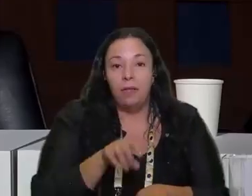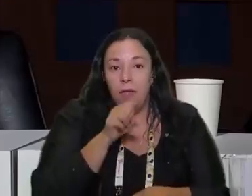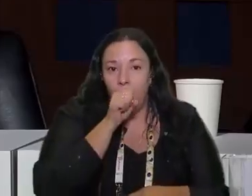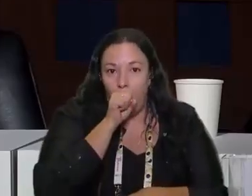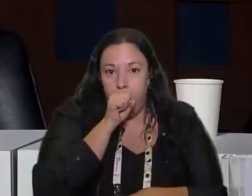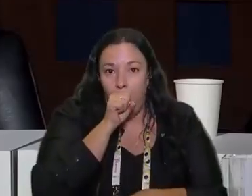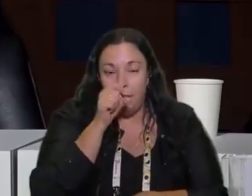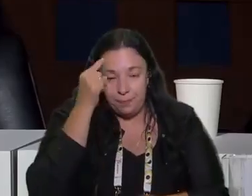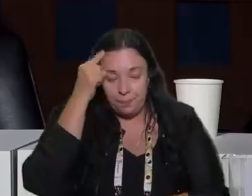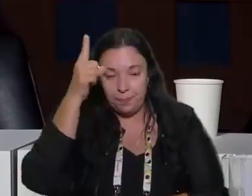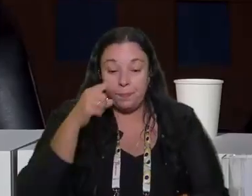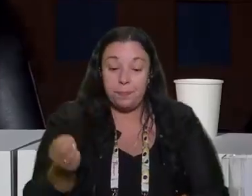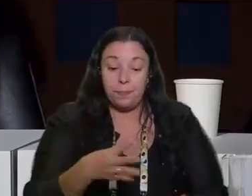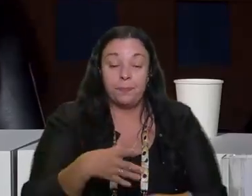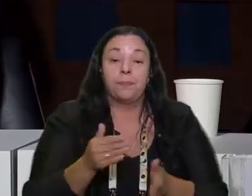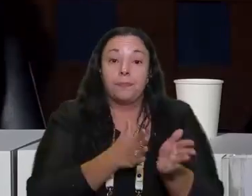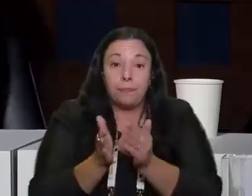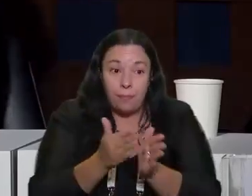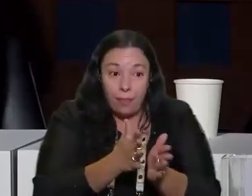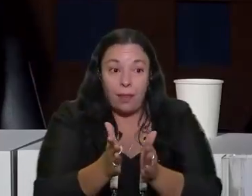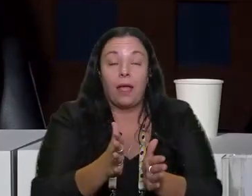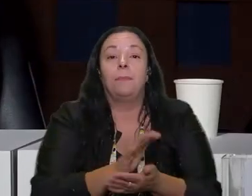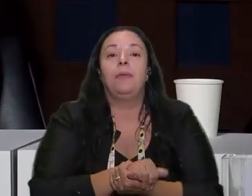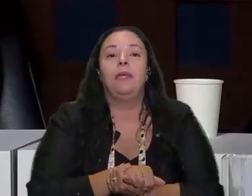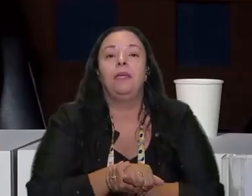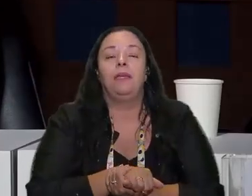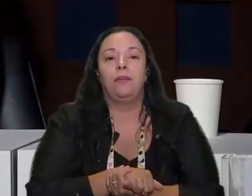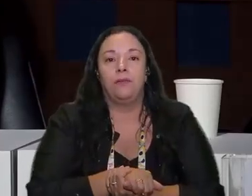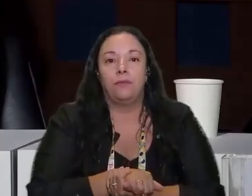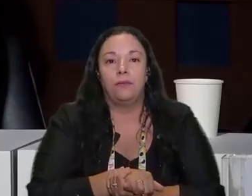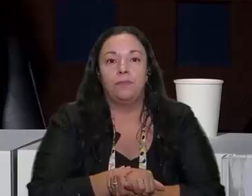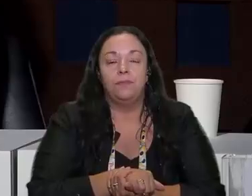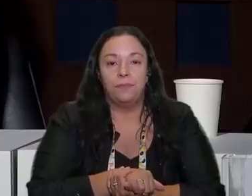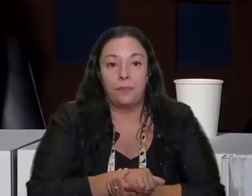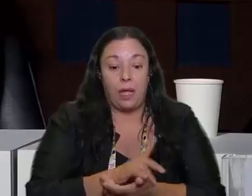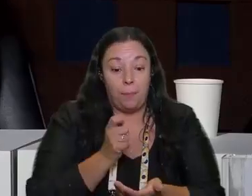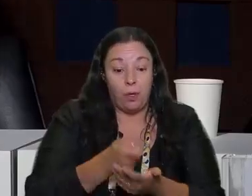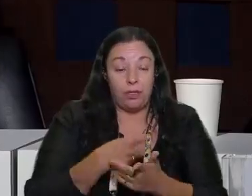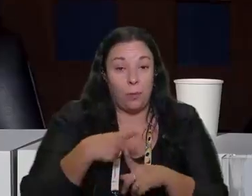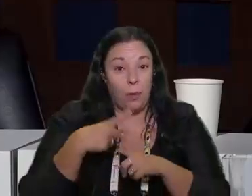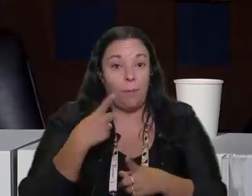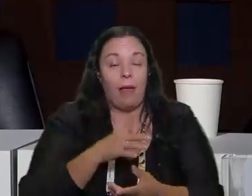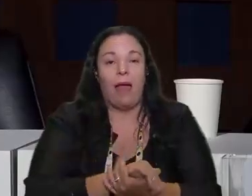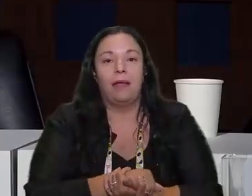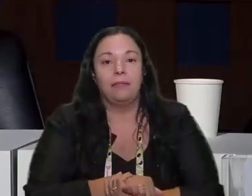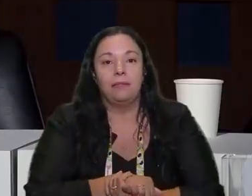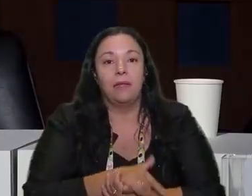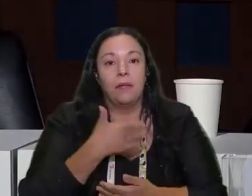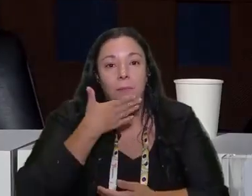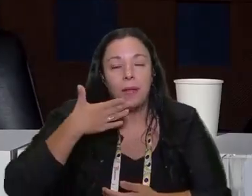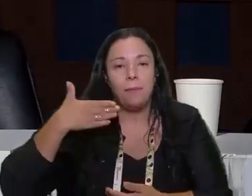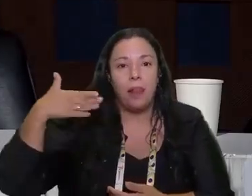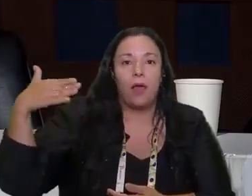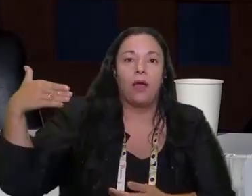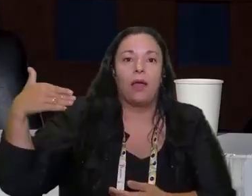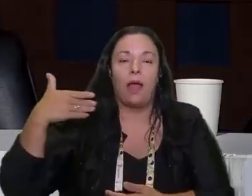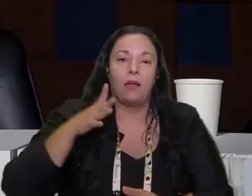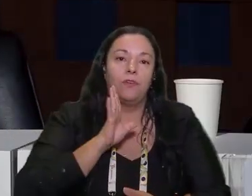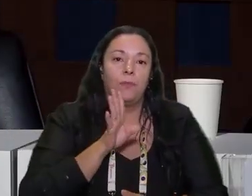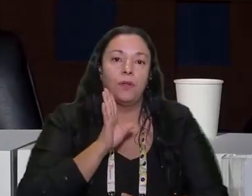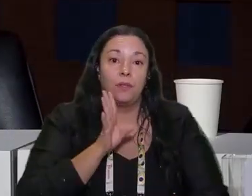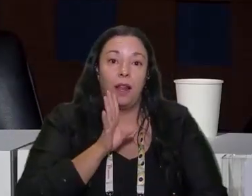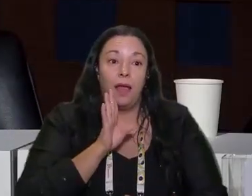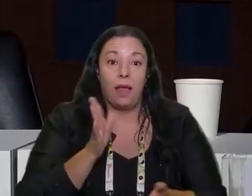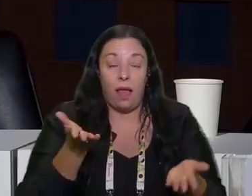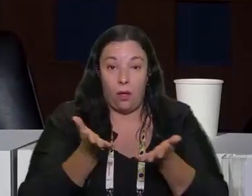escolher, pensar novos caminhos, ver é isso mesmo que você quer, sabe? Então, você vai ter que apostar um pouco mais. E também para melhorar, assim, foi muito legal da parte